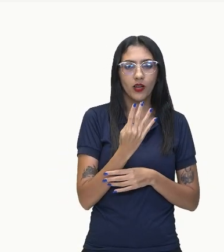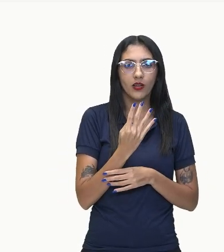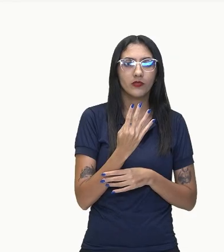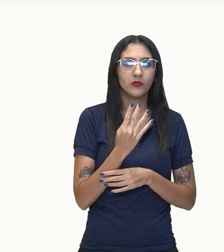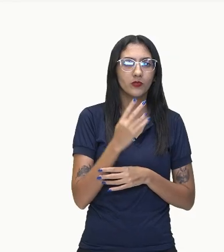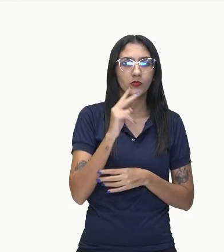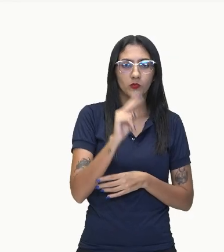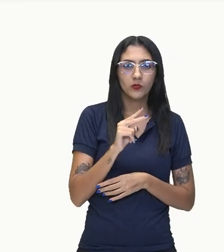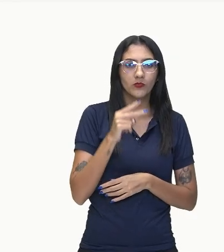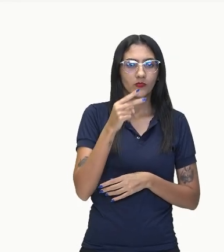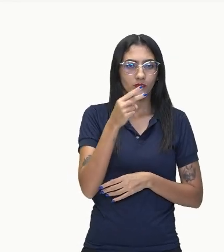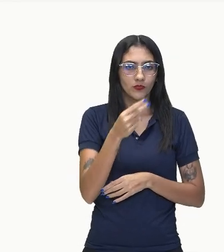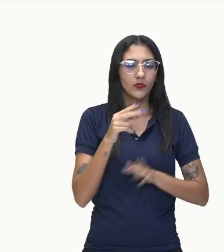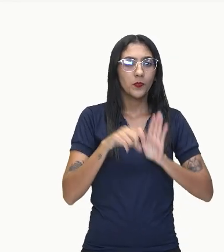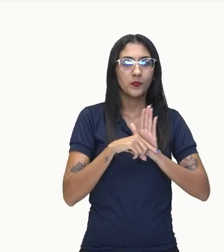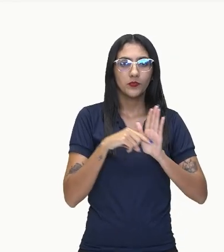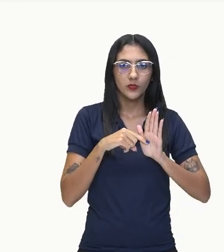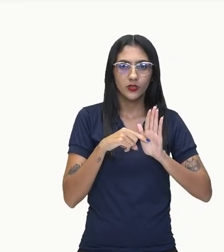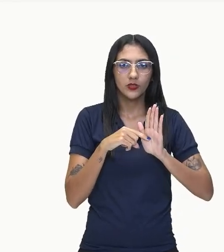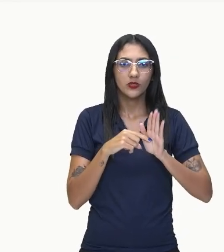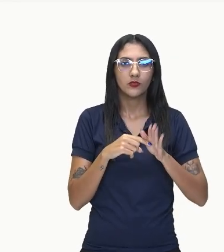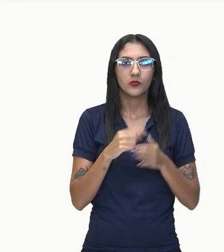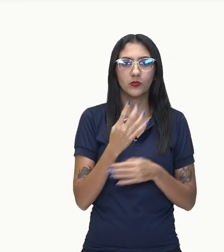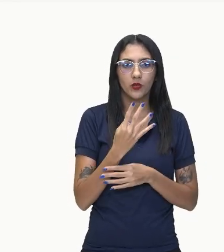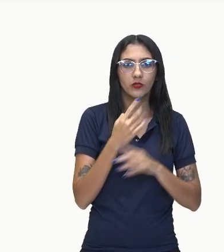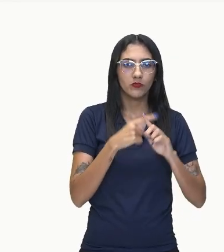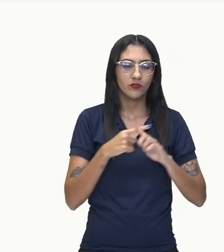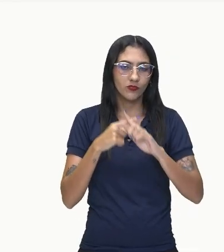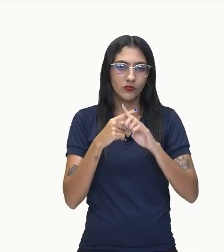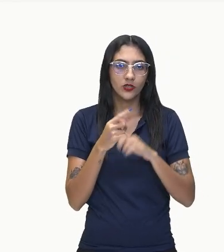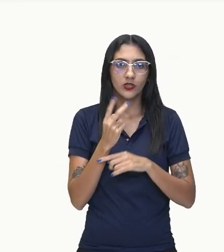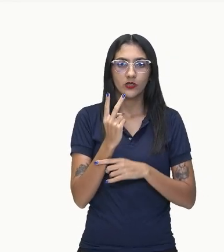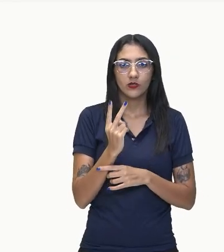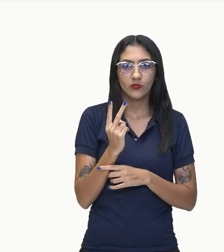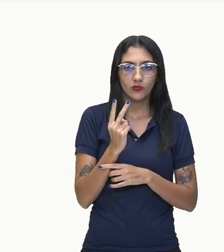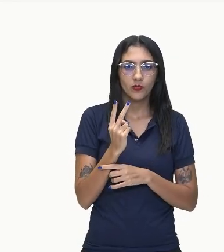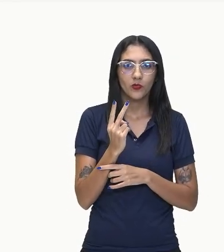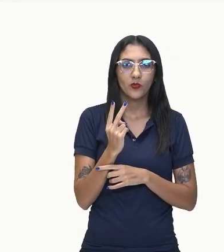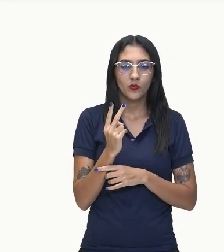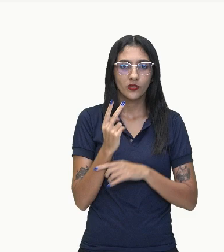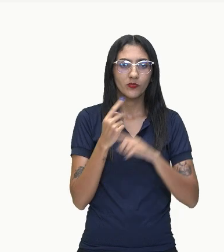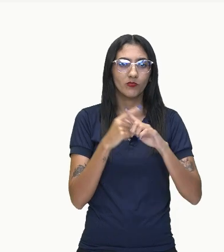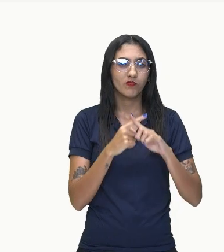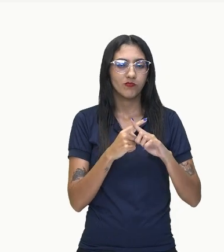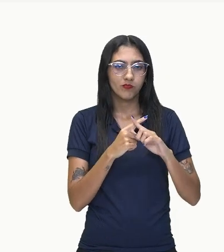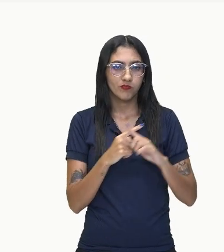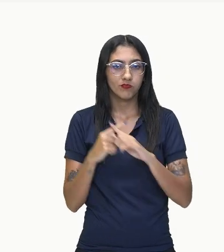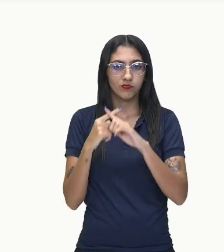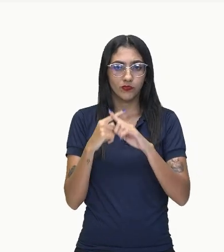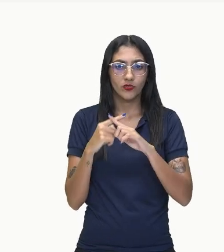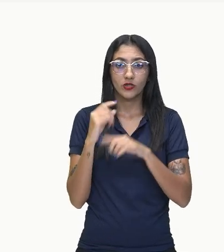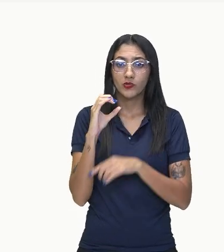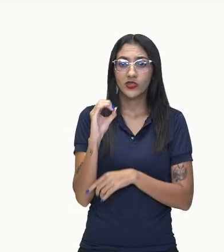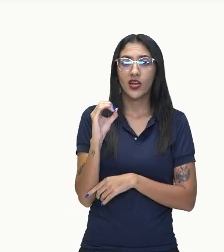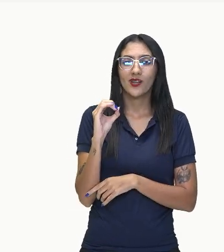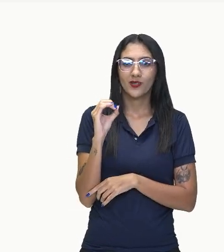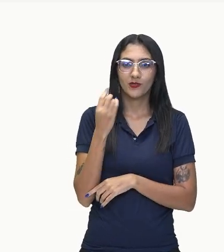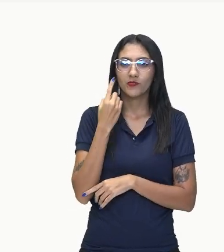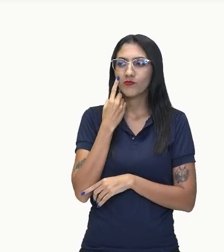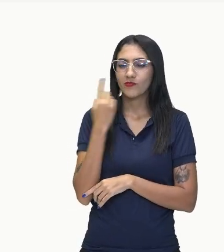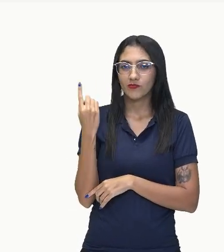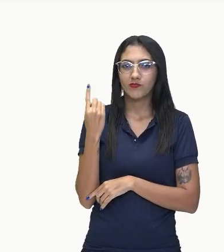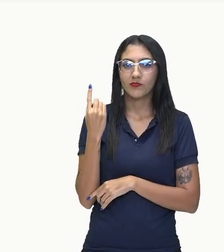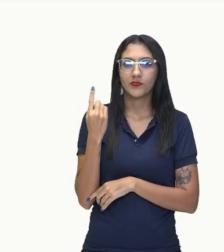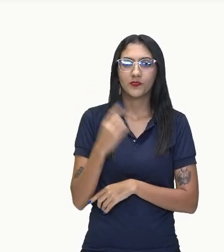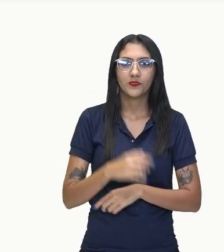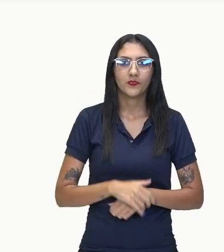b² vai ser menos 4² menos 4 vezes o 2, que é o a, vezes o 0, que é o